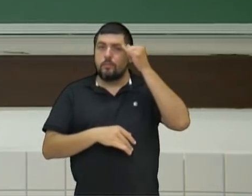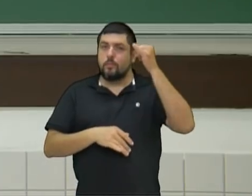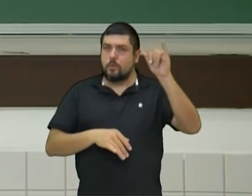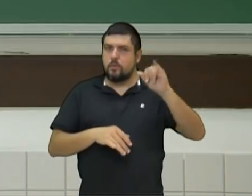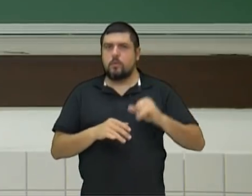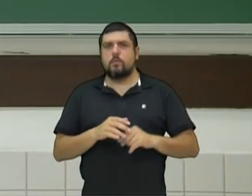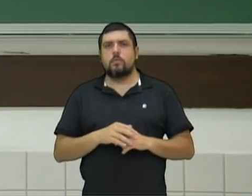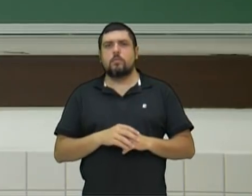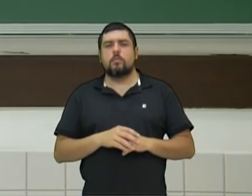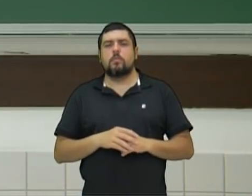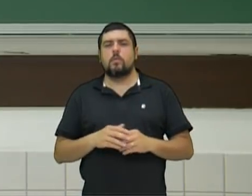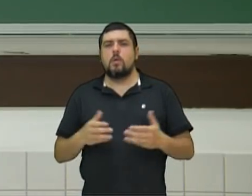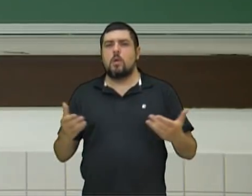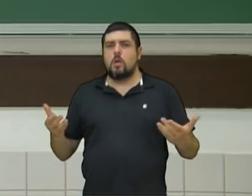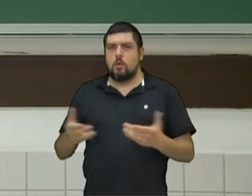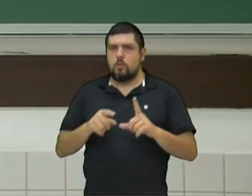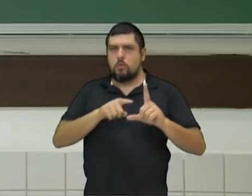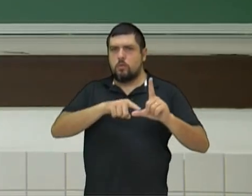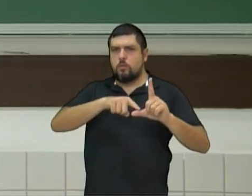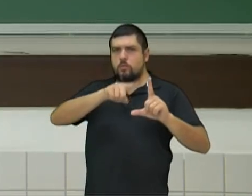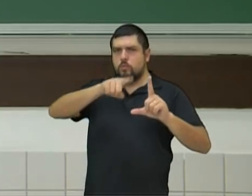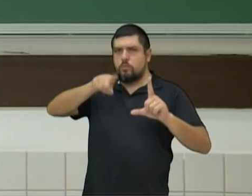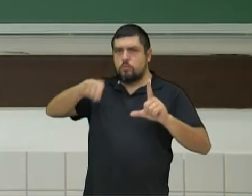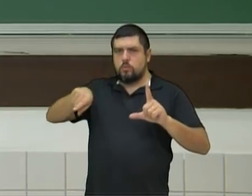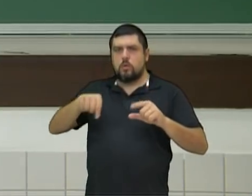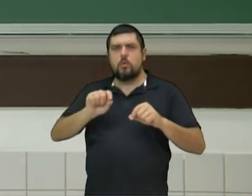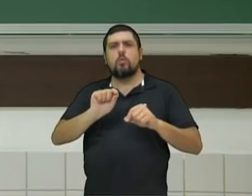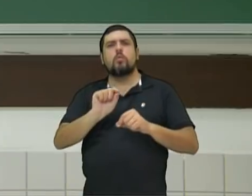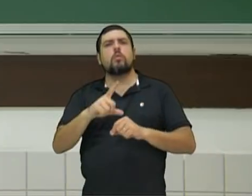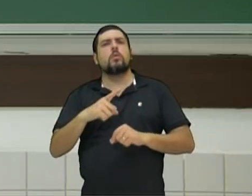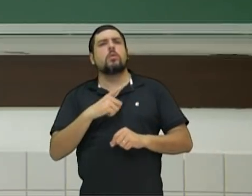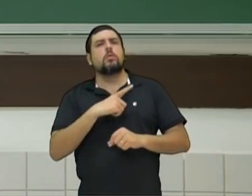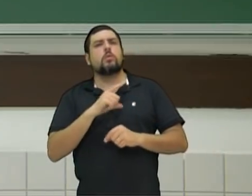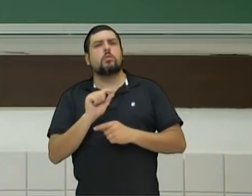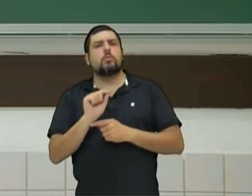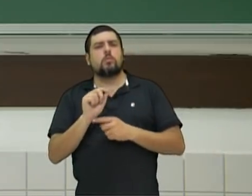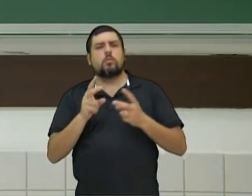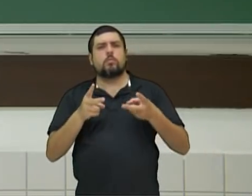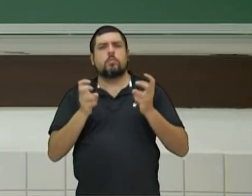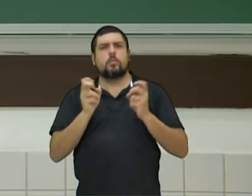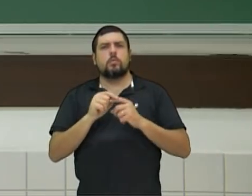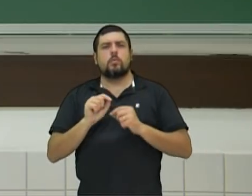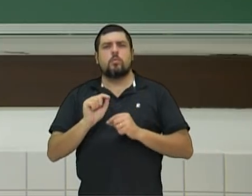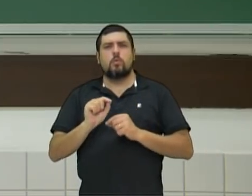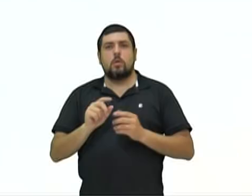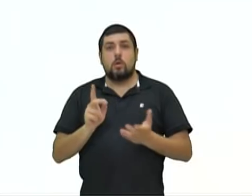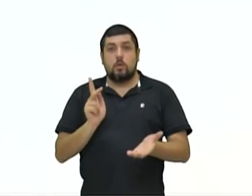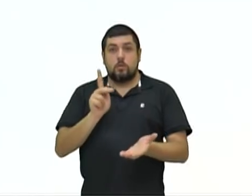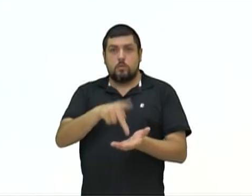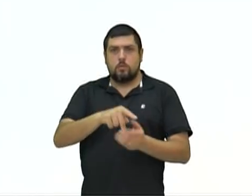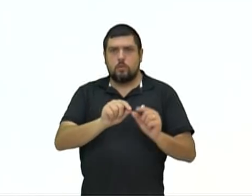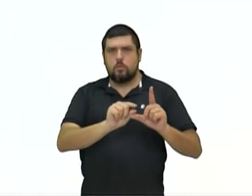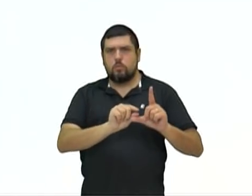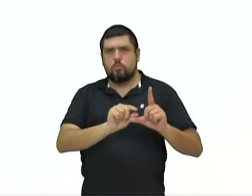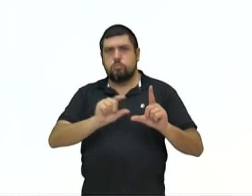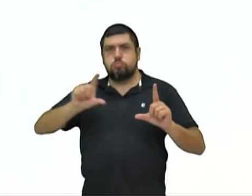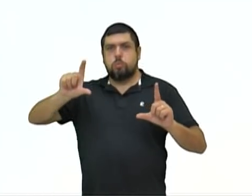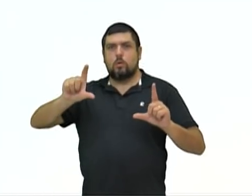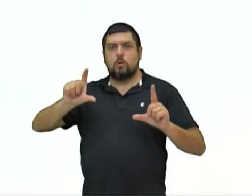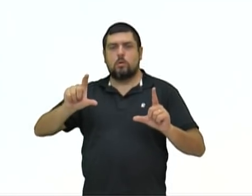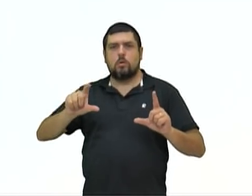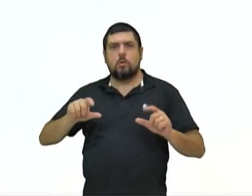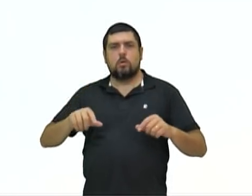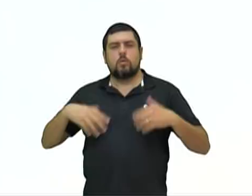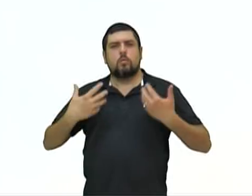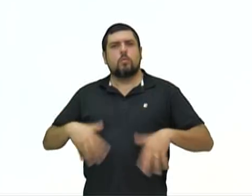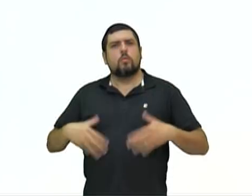aqui sobre o gráfico, o que nós temos aqui? É um considerável crescimento do aumento de casos, né? E por que será